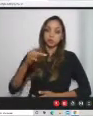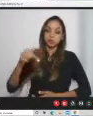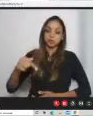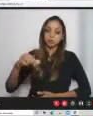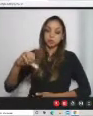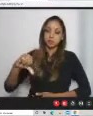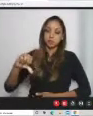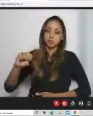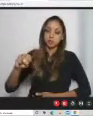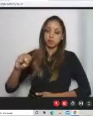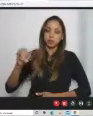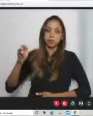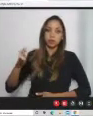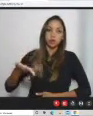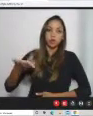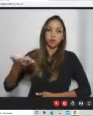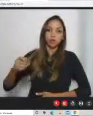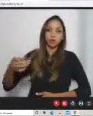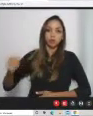798/2021. Vereador Afrânio Bezerra